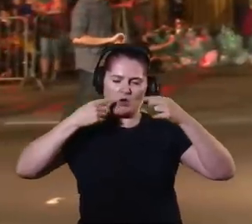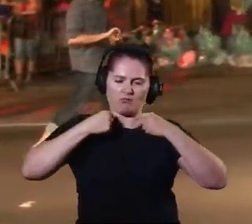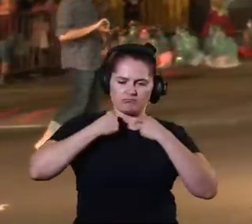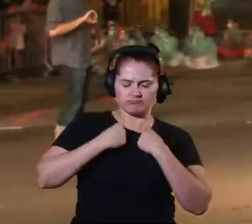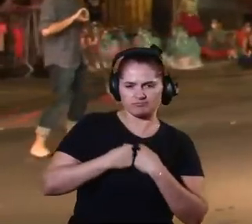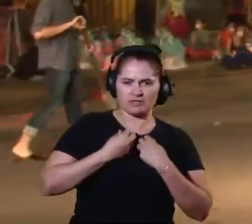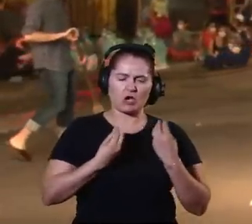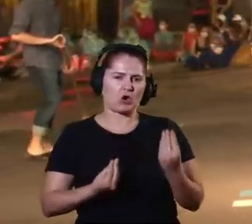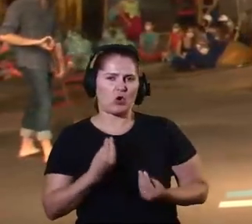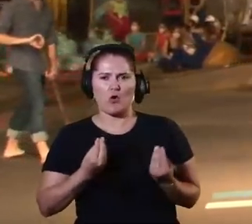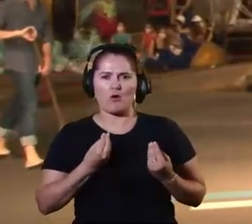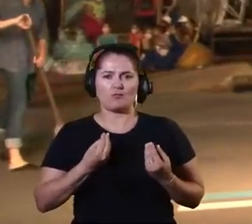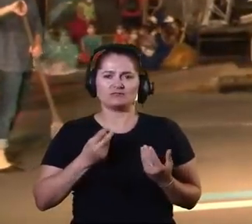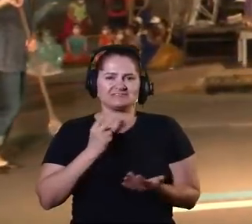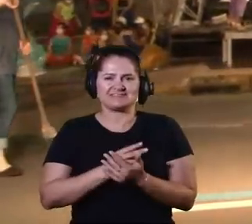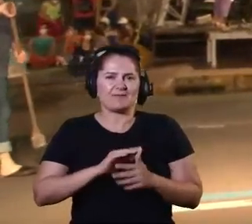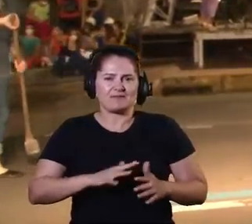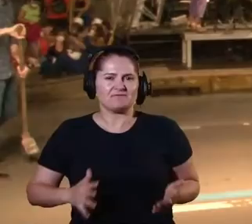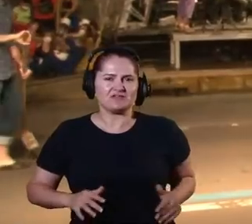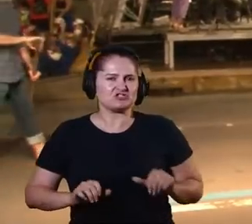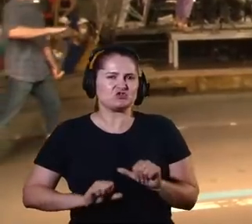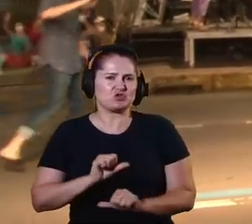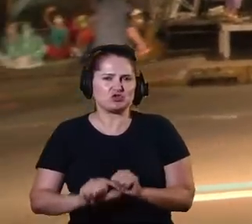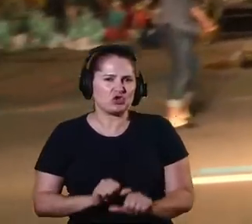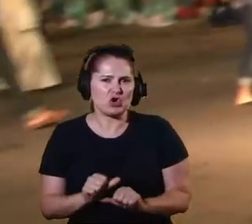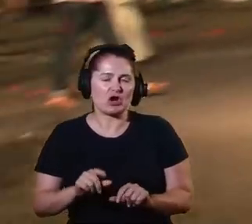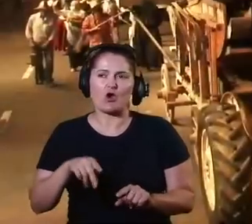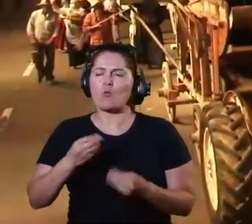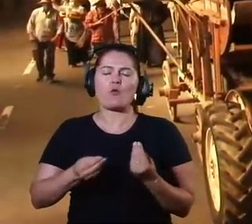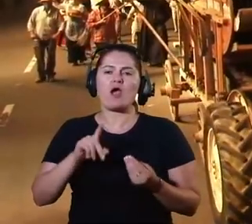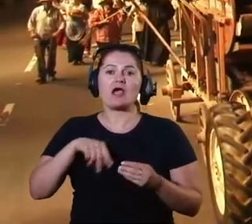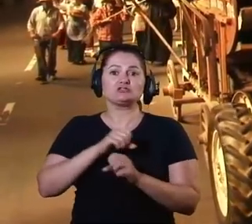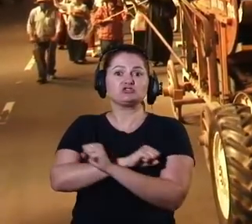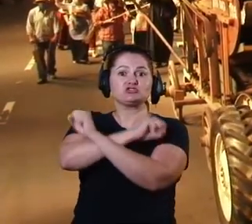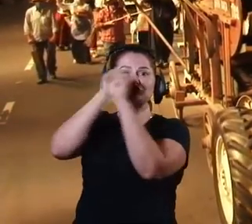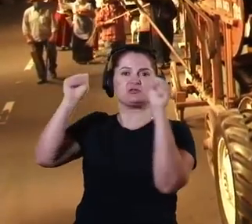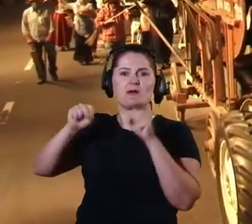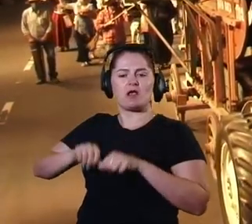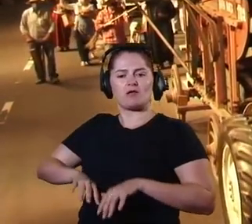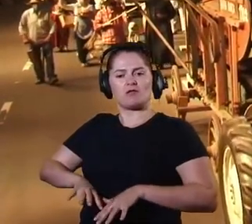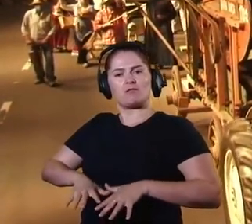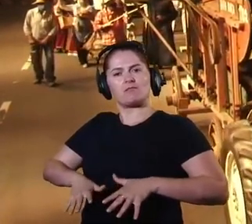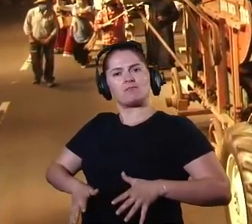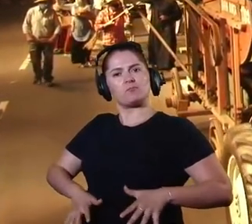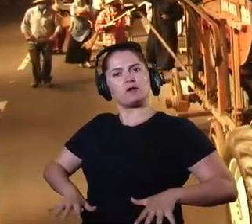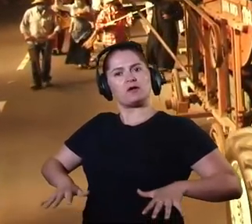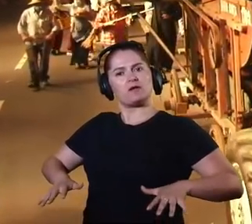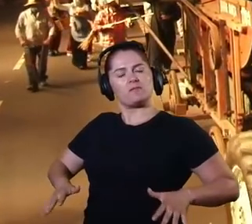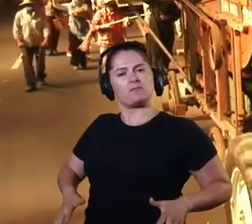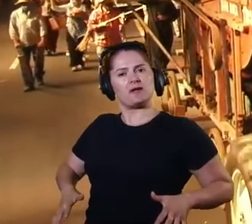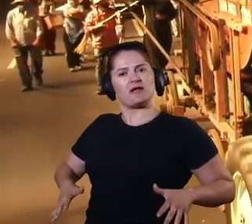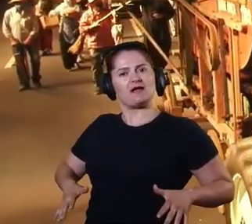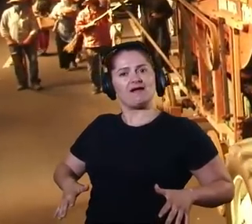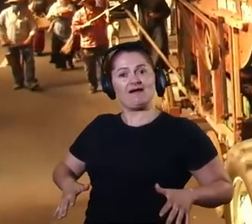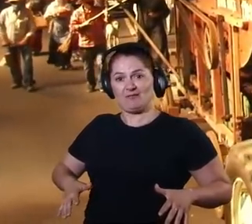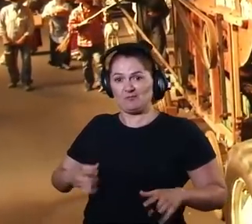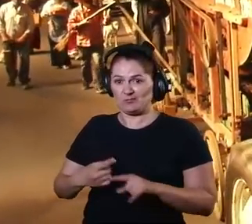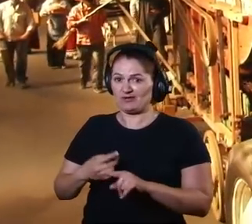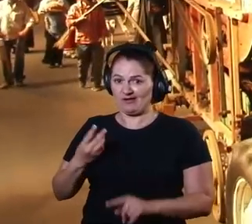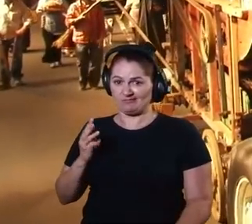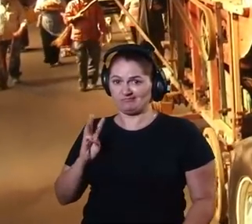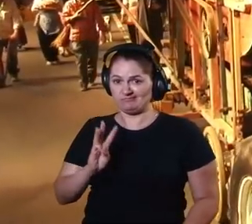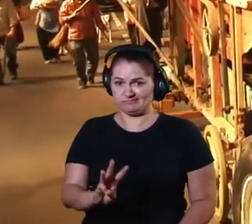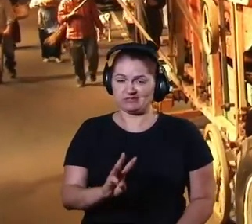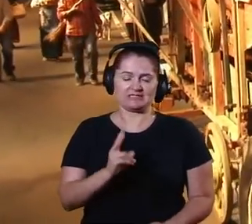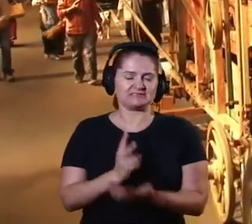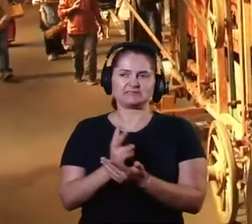o vestido sempre? Troca, sai de manhã, o pessoal tem um compromisso, né? As soberanas sempre